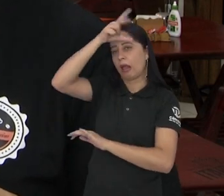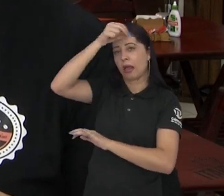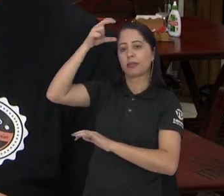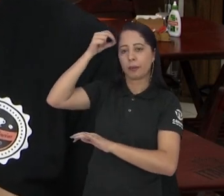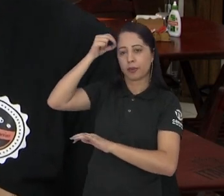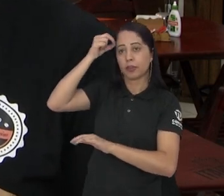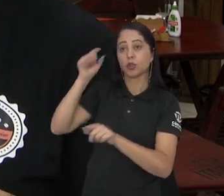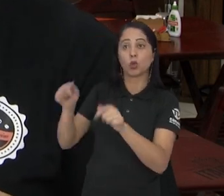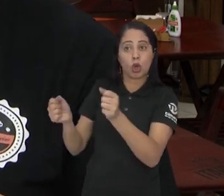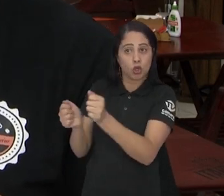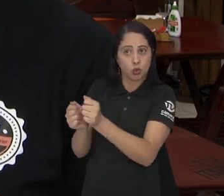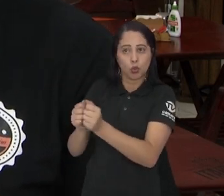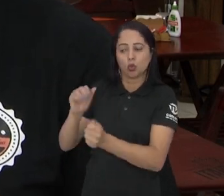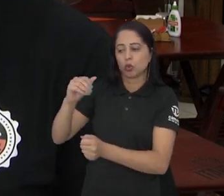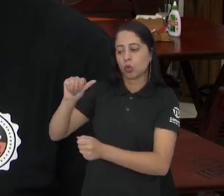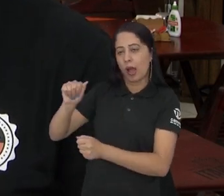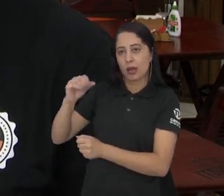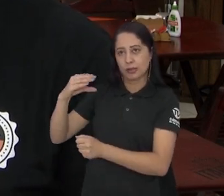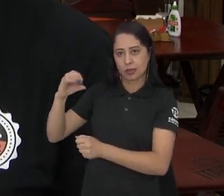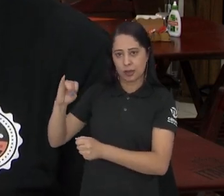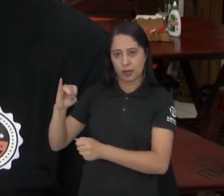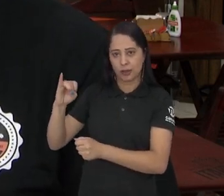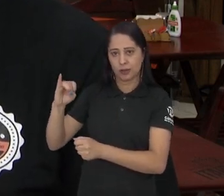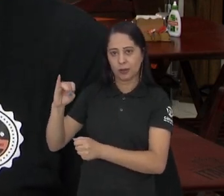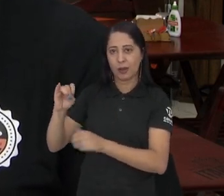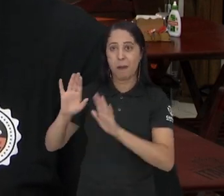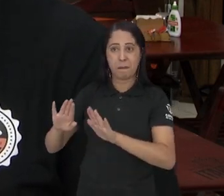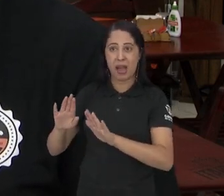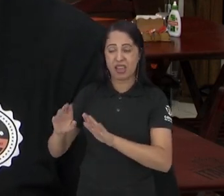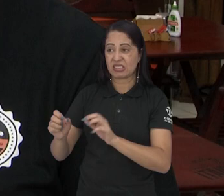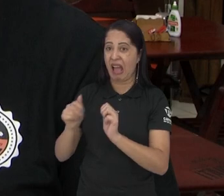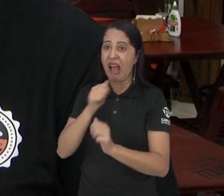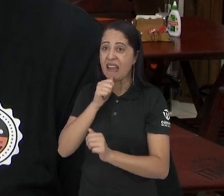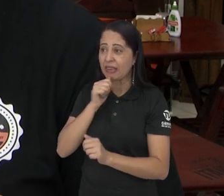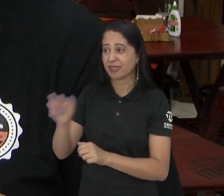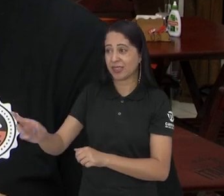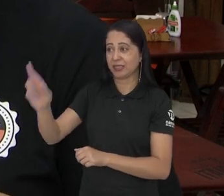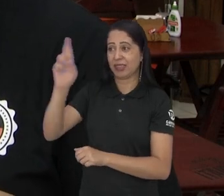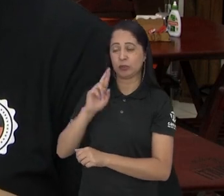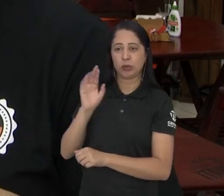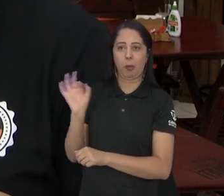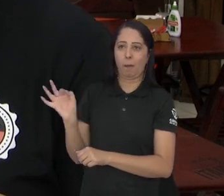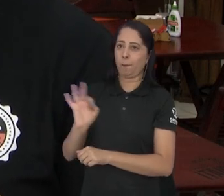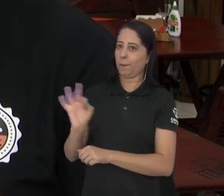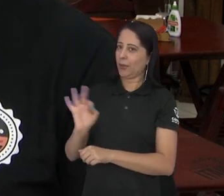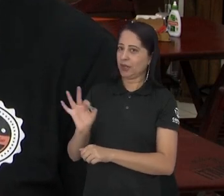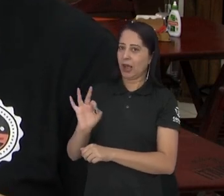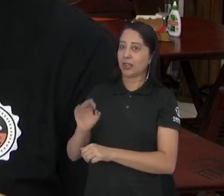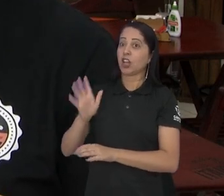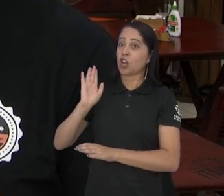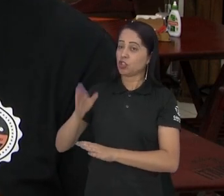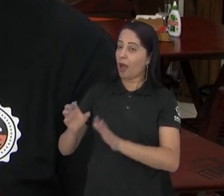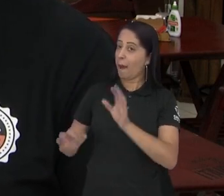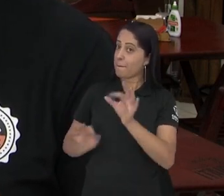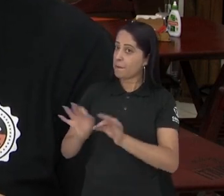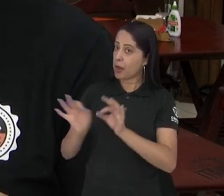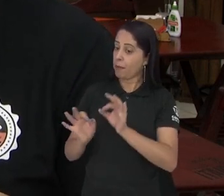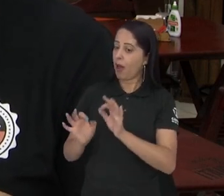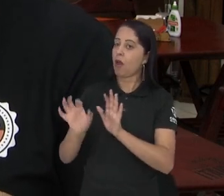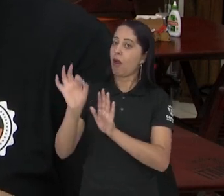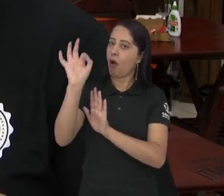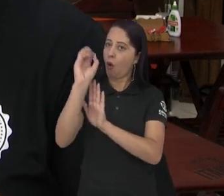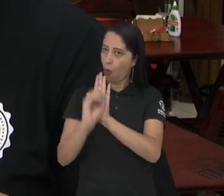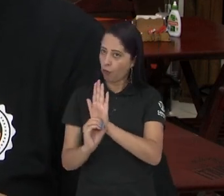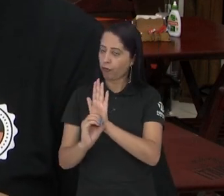pontos nesse efeito que foi apresentado para prefeitura foi apresentado para a CEI junto com a empresa e alguns pontos deles a gente não teve retorno ainda então